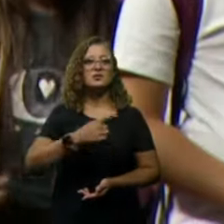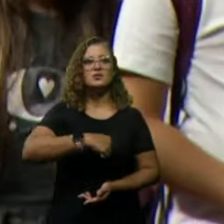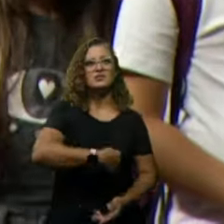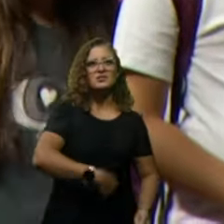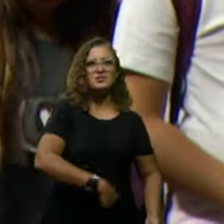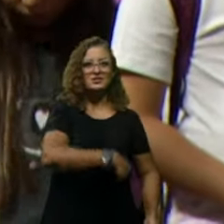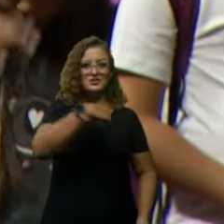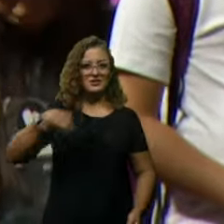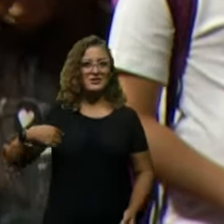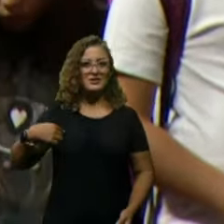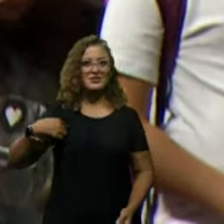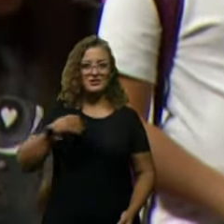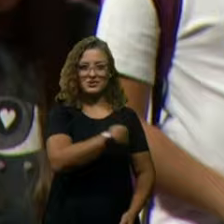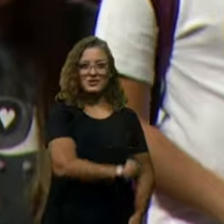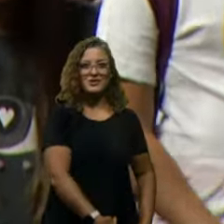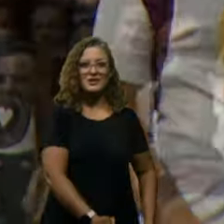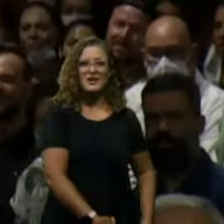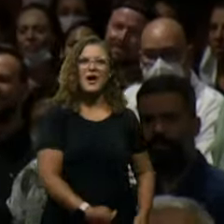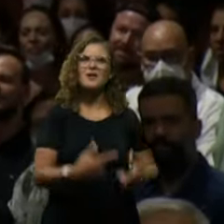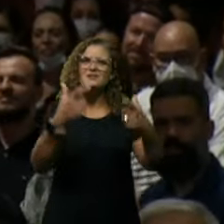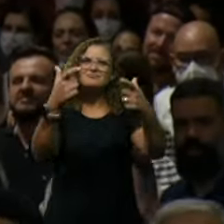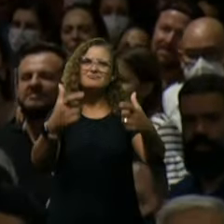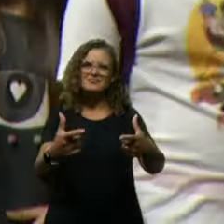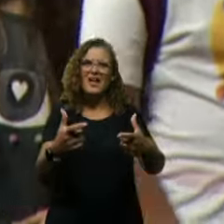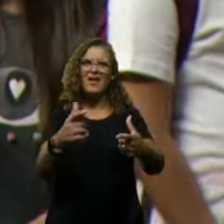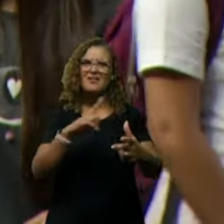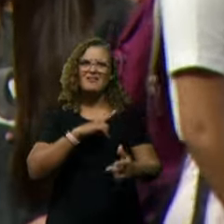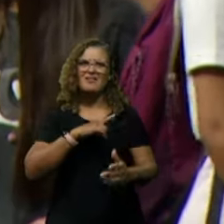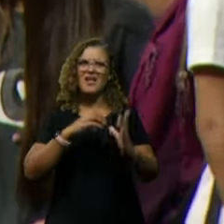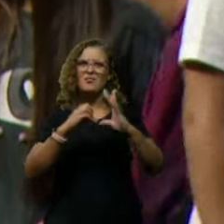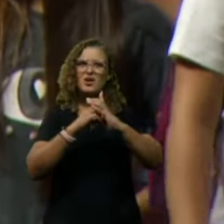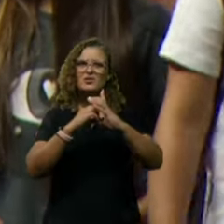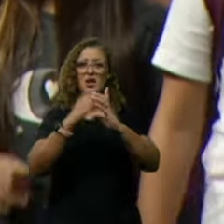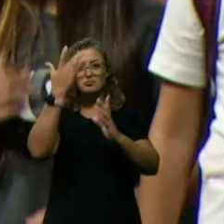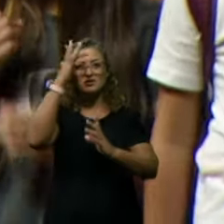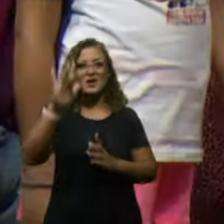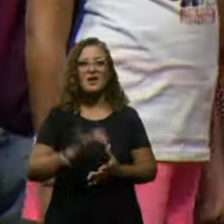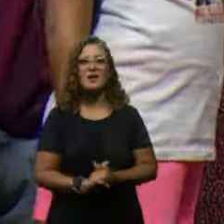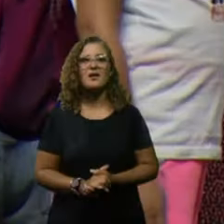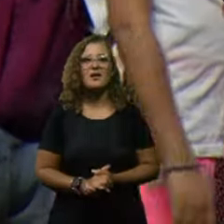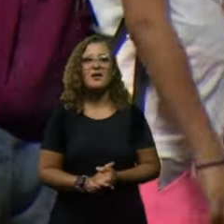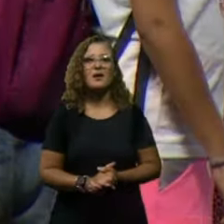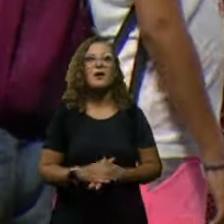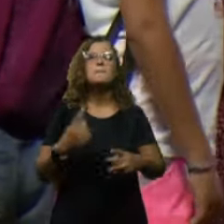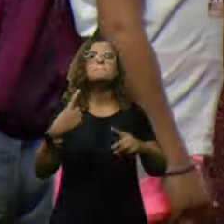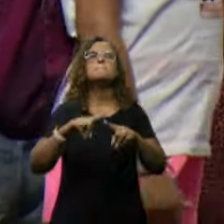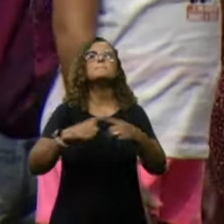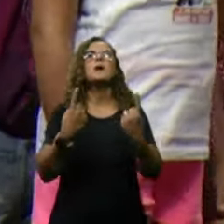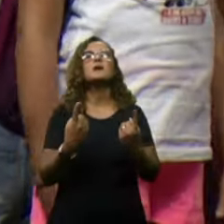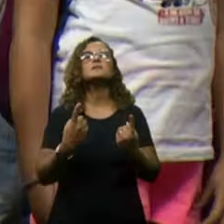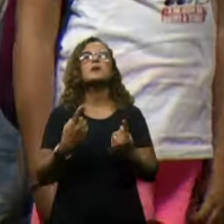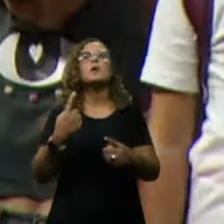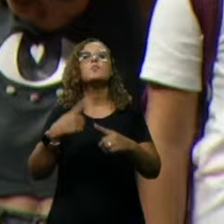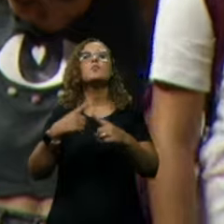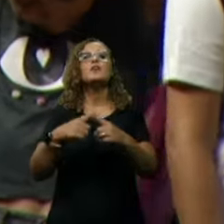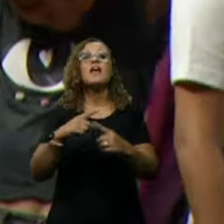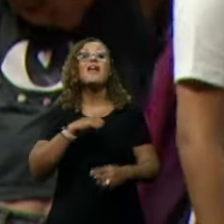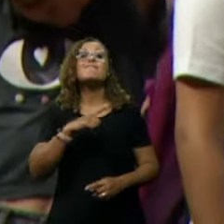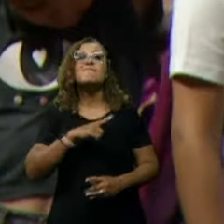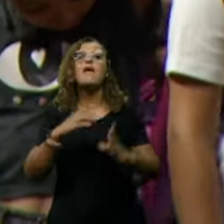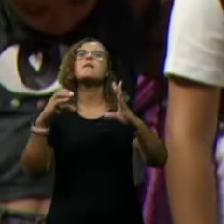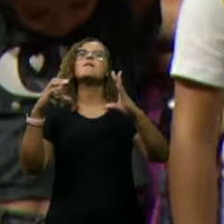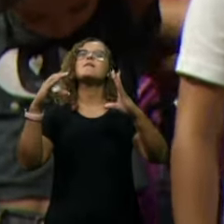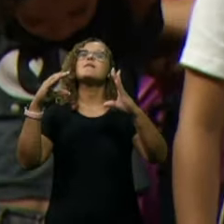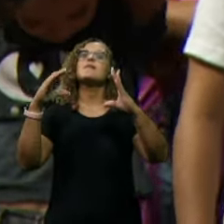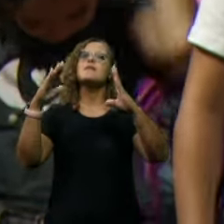Nós não precisamos nem dizer aonde que é mas só porque que a igreja entra onde o sistema não entra o governo não entra porque todo